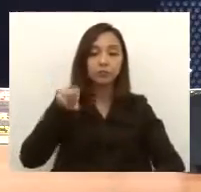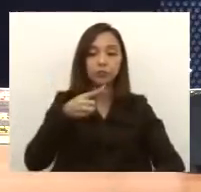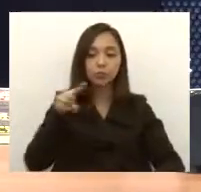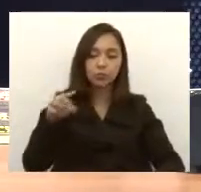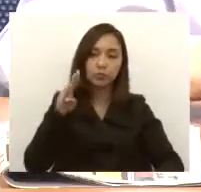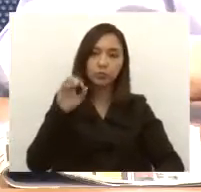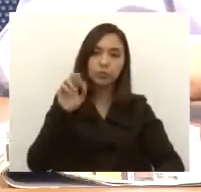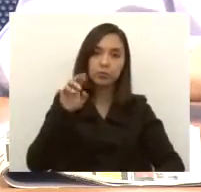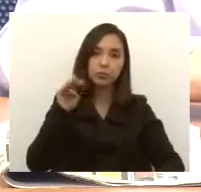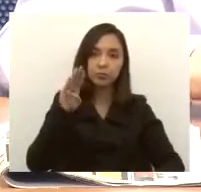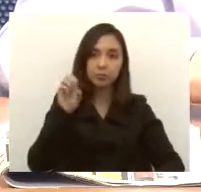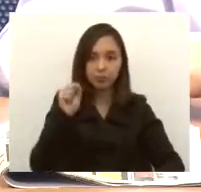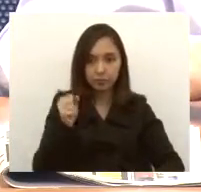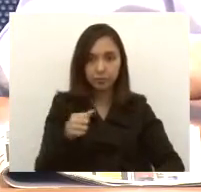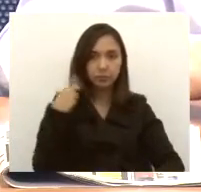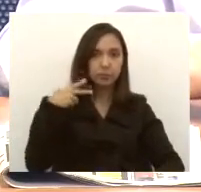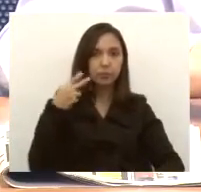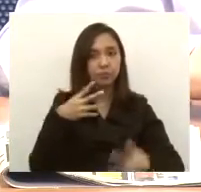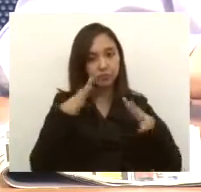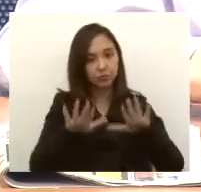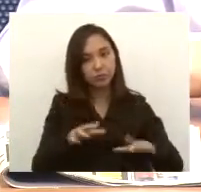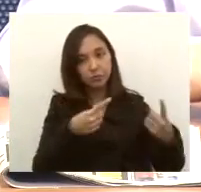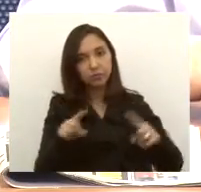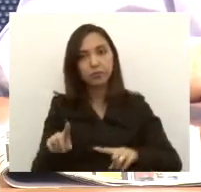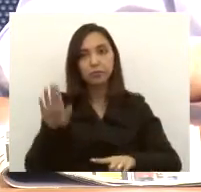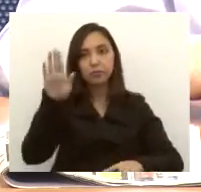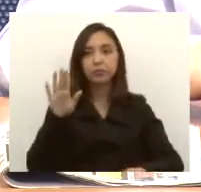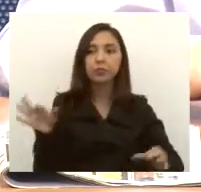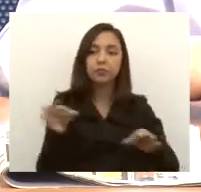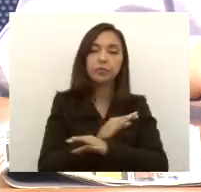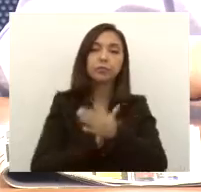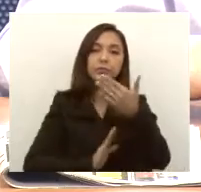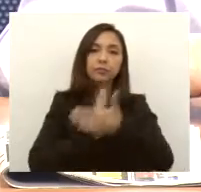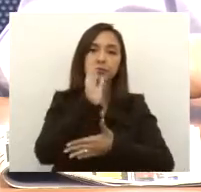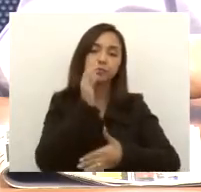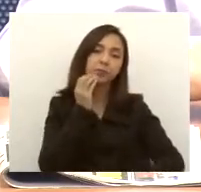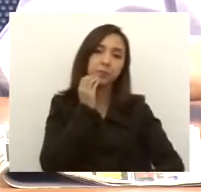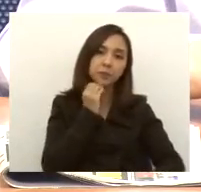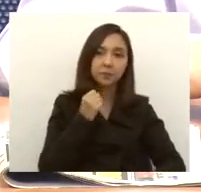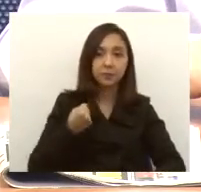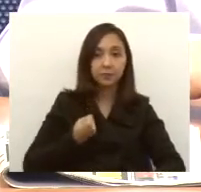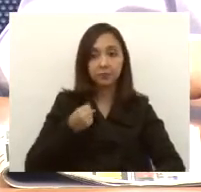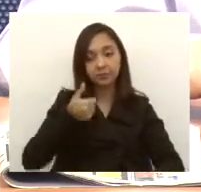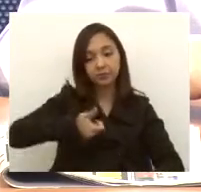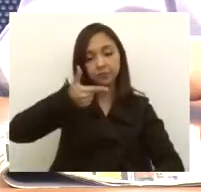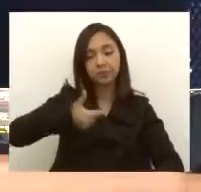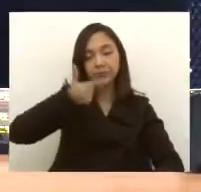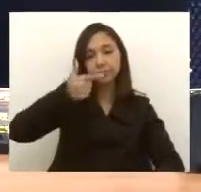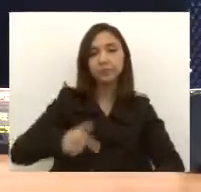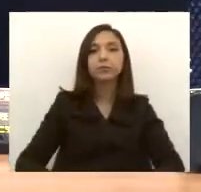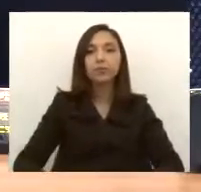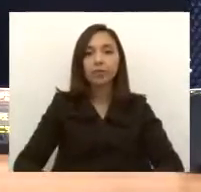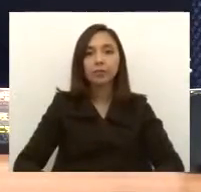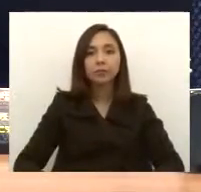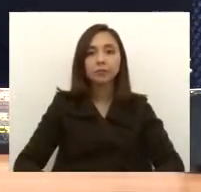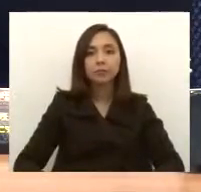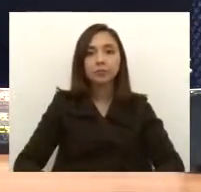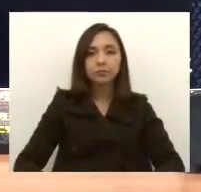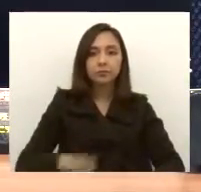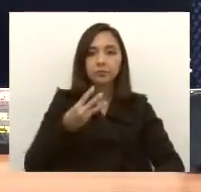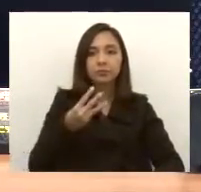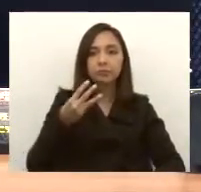Em discussão, encerrada a discussão e votação, os vereadores favoráveis permanecem comissões, contrários se manifestem. Encerrada a votação, aprovada em caminho. Item 12. Leitura, discussão e votação do